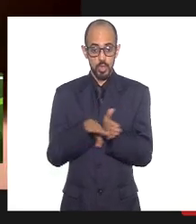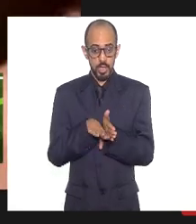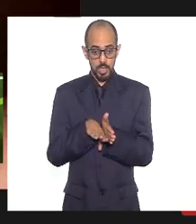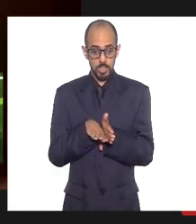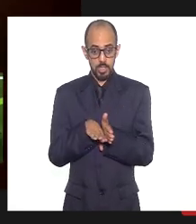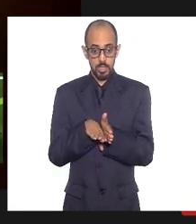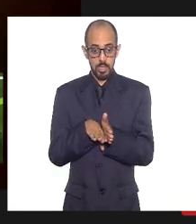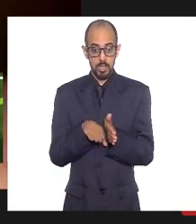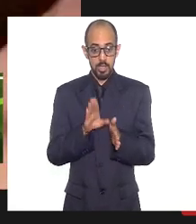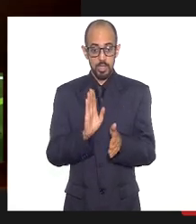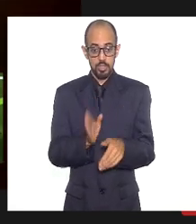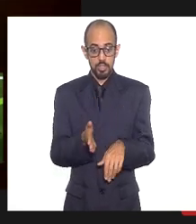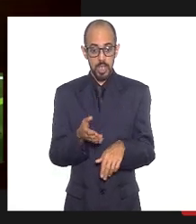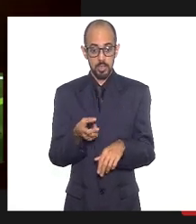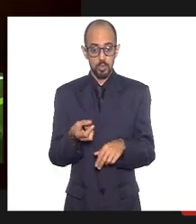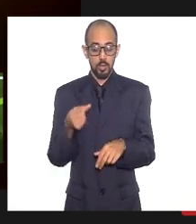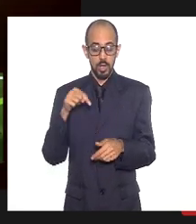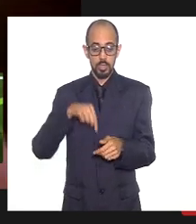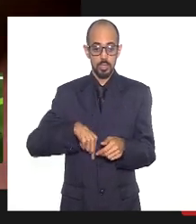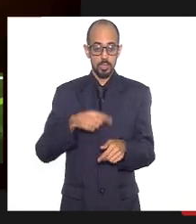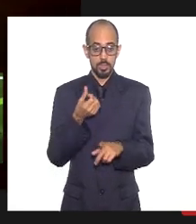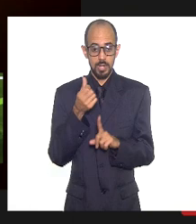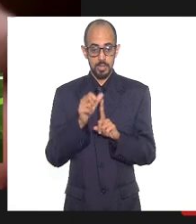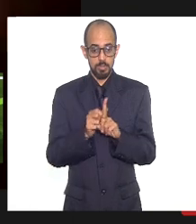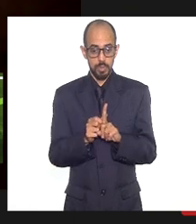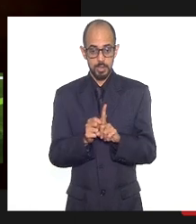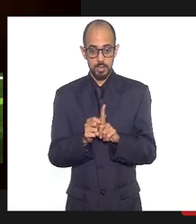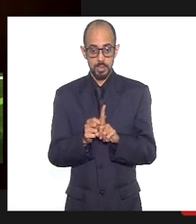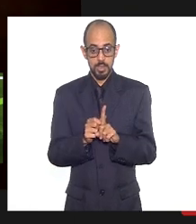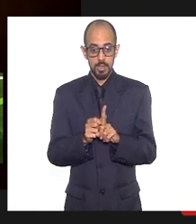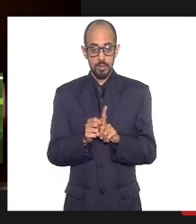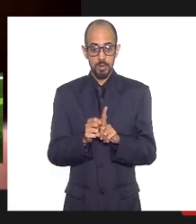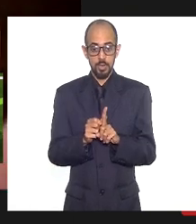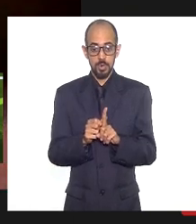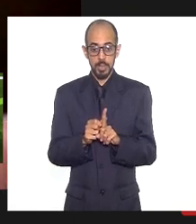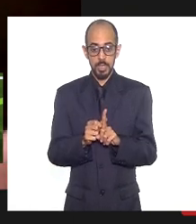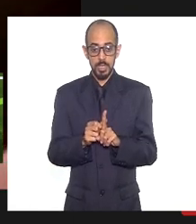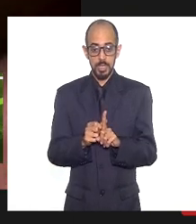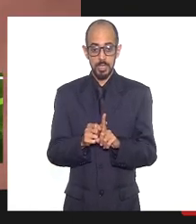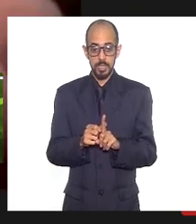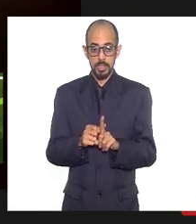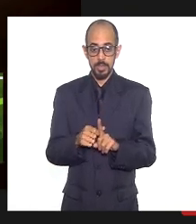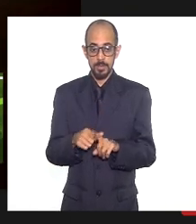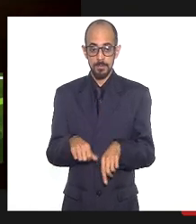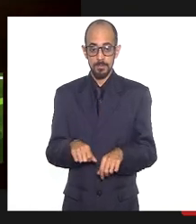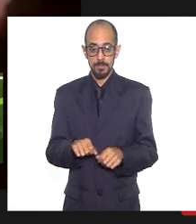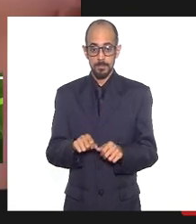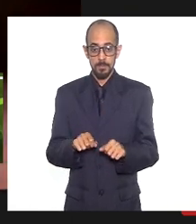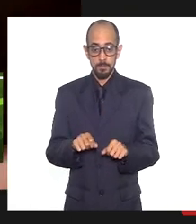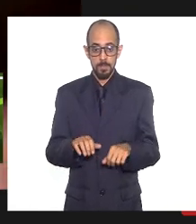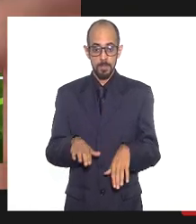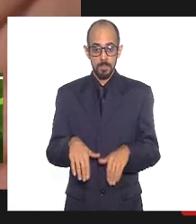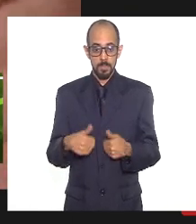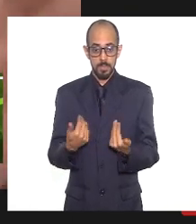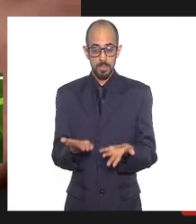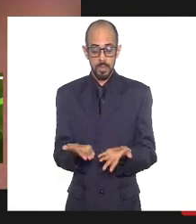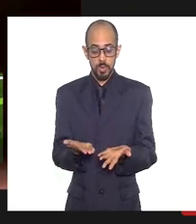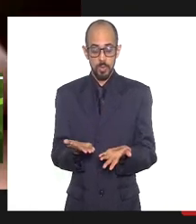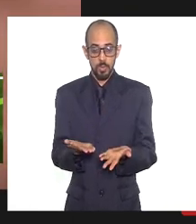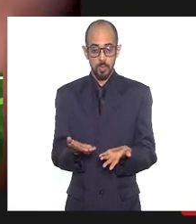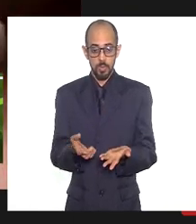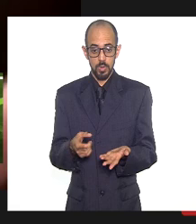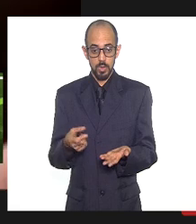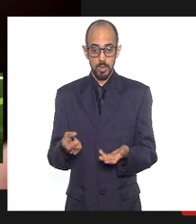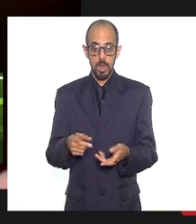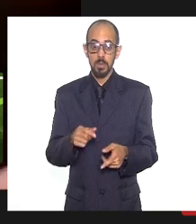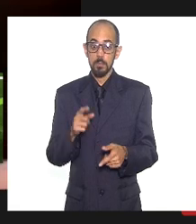estou aqui há 6 ou 7 meses. E aí a gente já está tratando disso, eu estou esperando só que houve